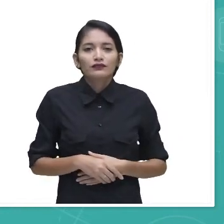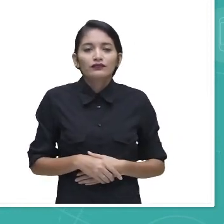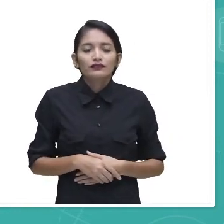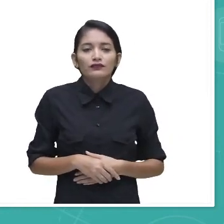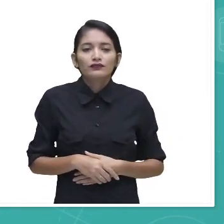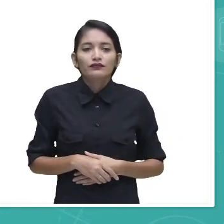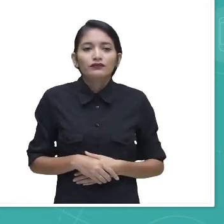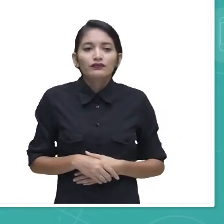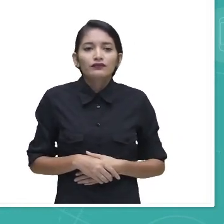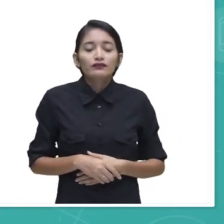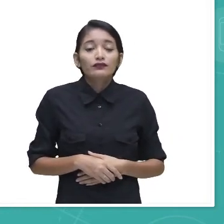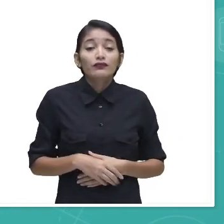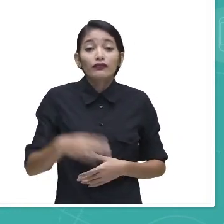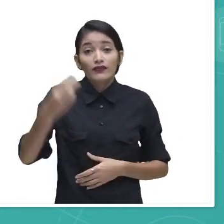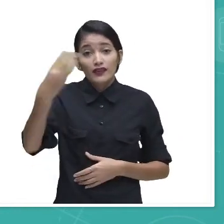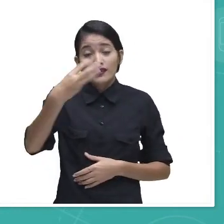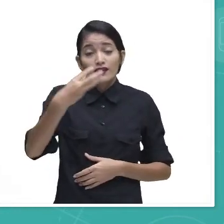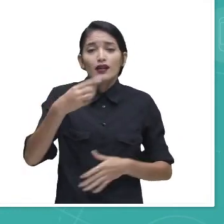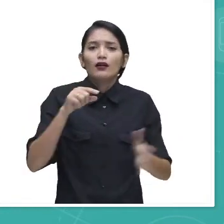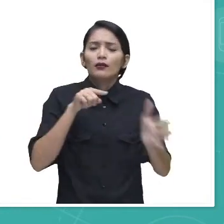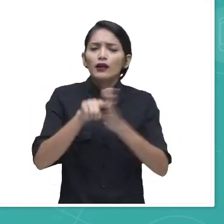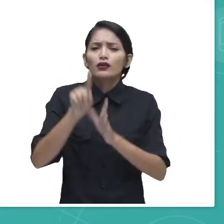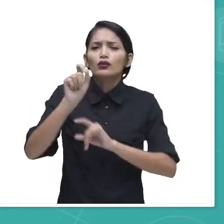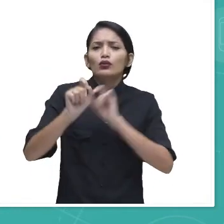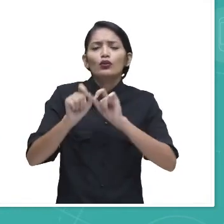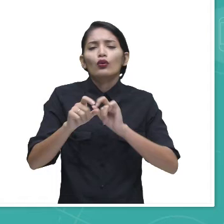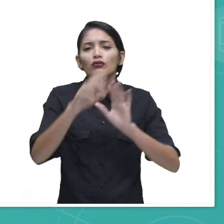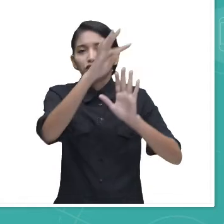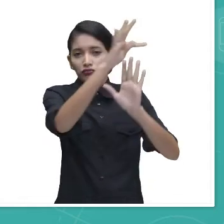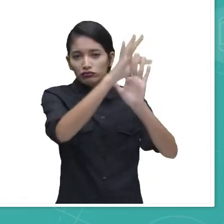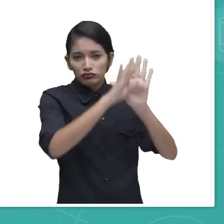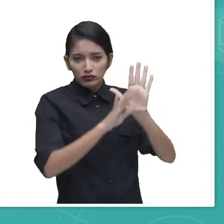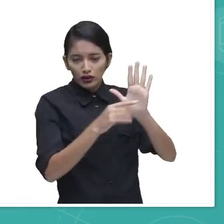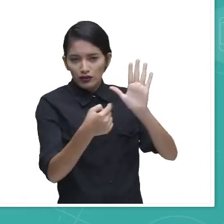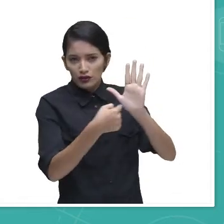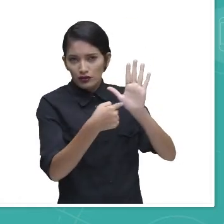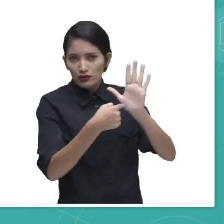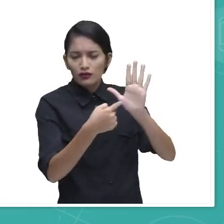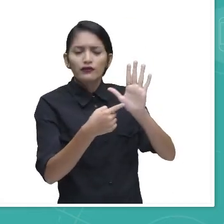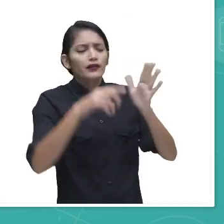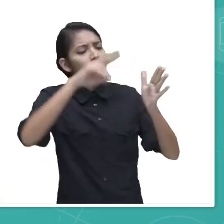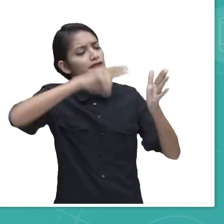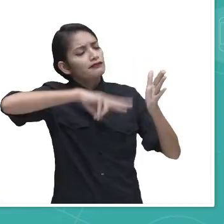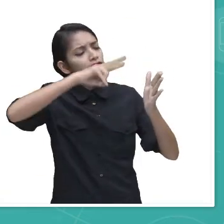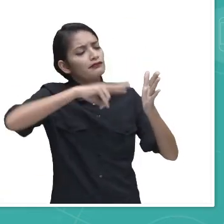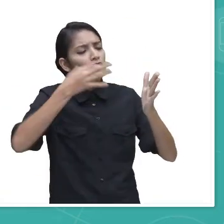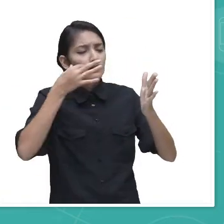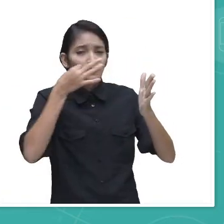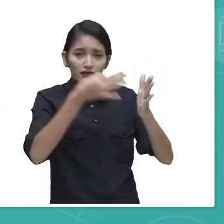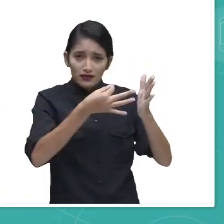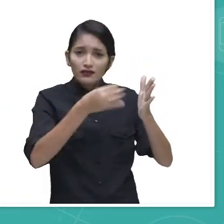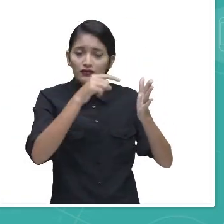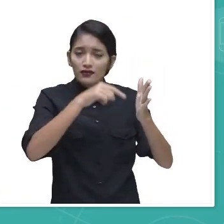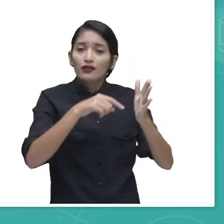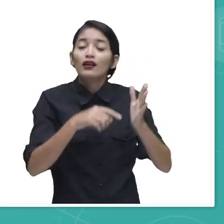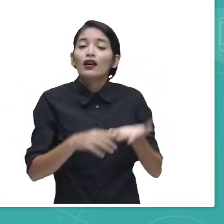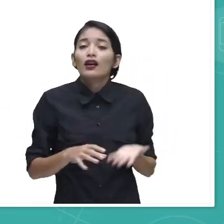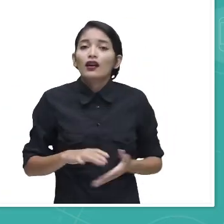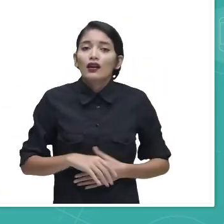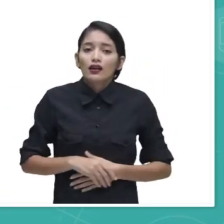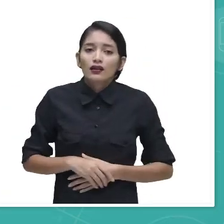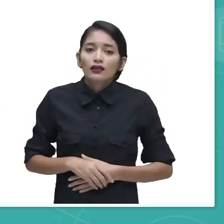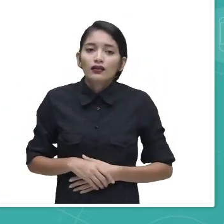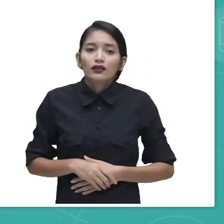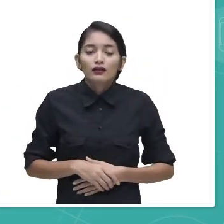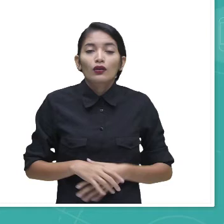Na terceira questão, nós temos aí também um outro texto. Você vai prestar atenção, que esse texto está falando sobre a Solange, não